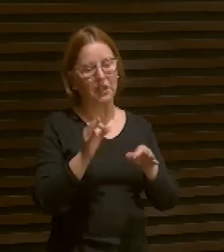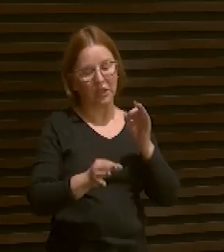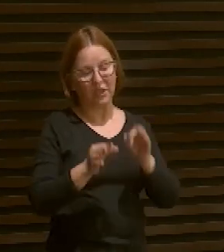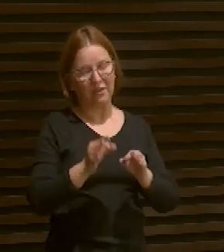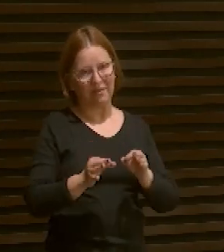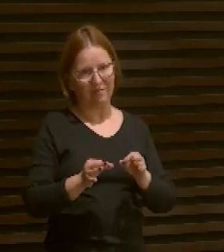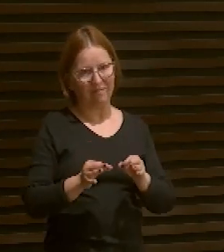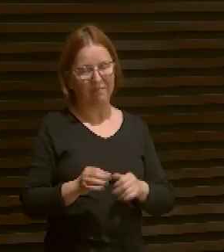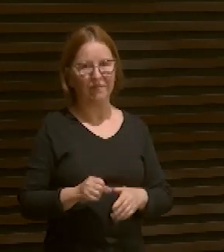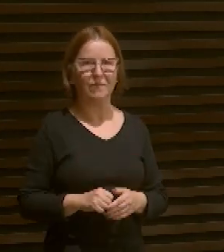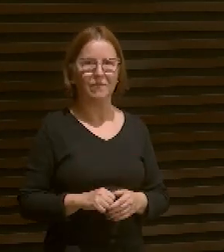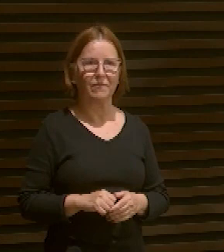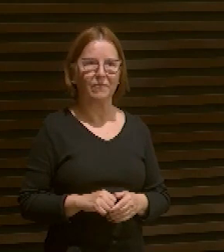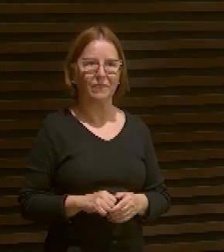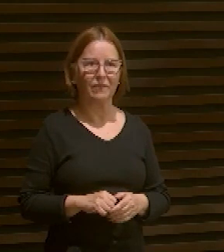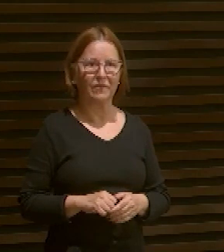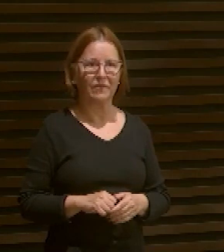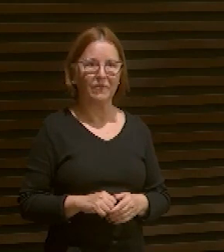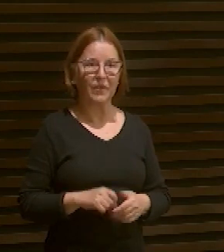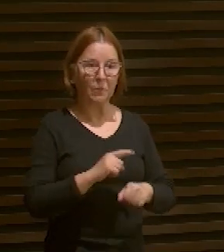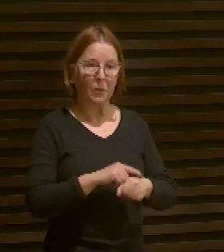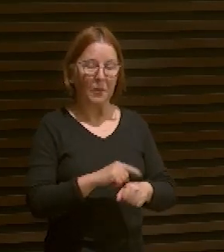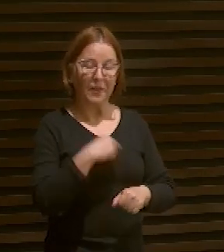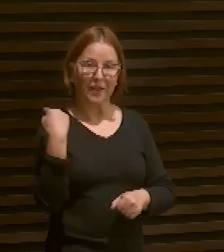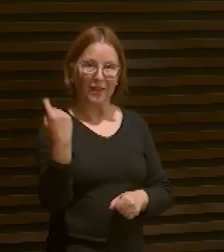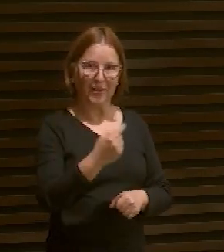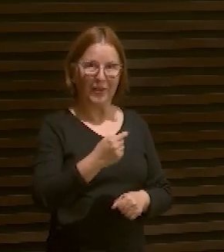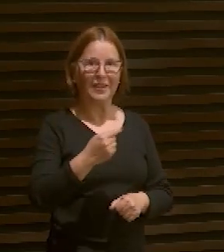quando a nossa vontade é submissa à dele,